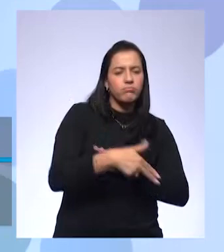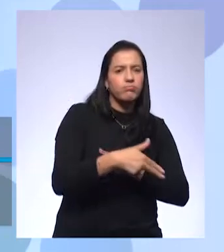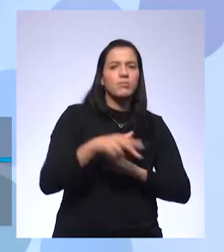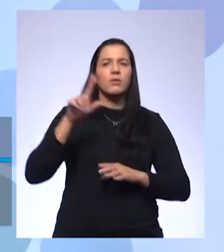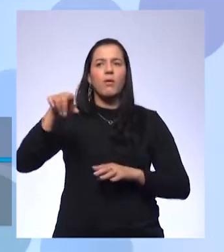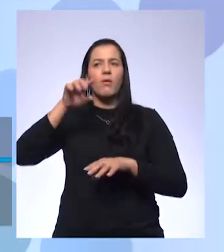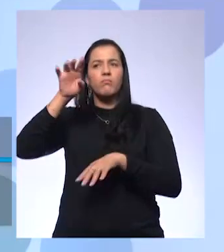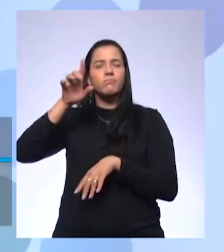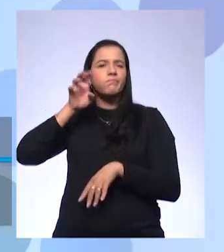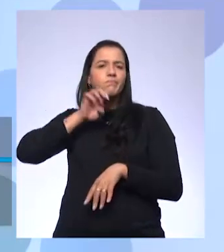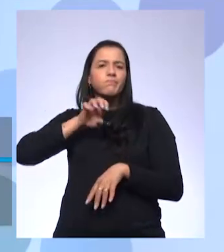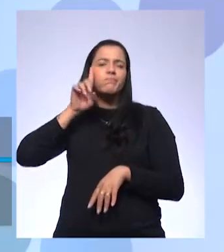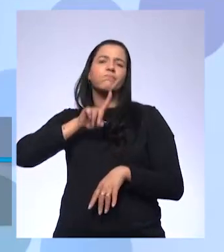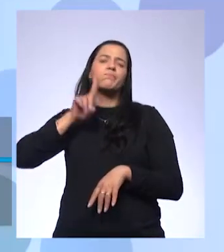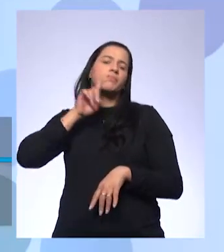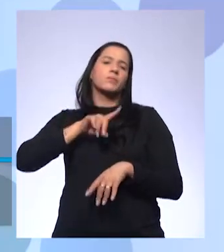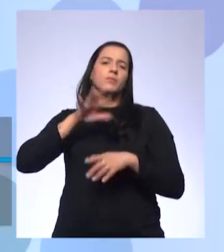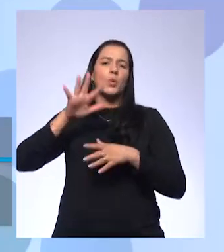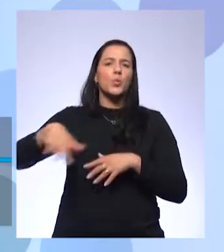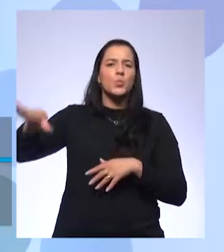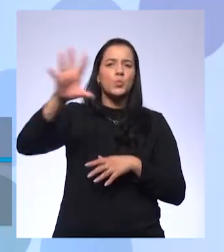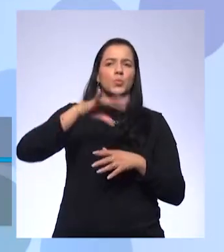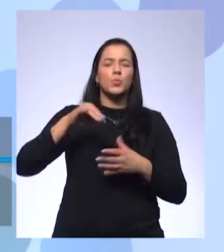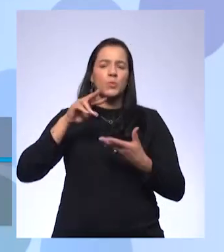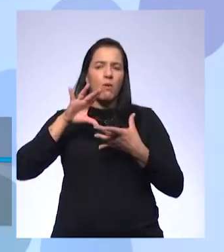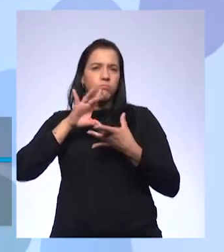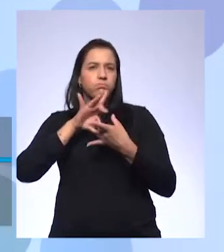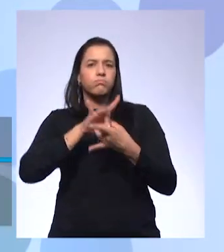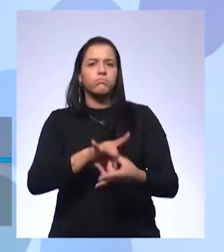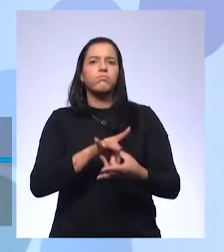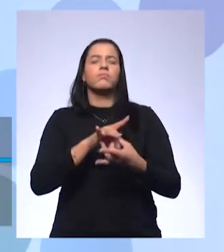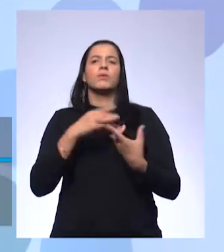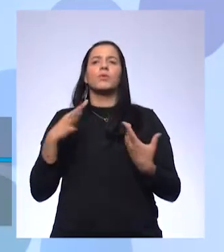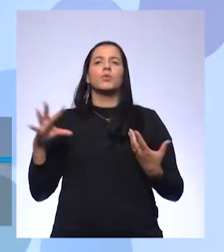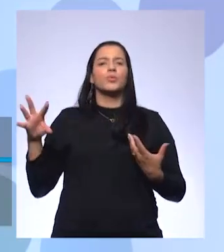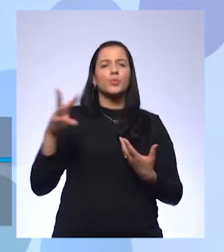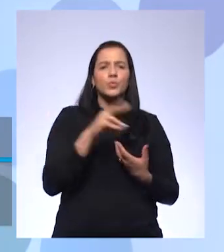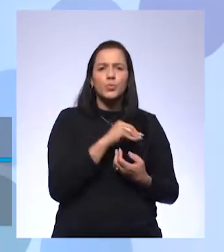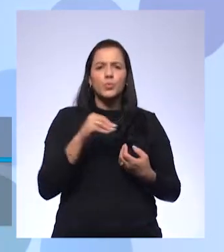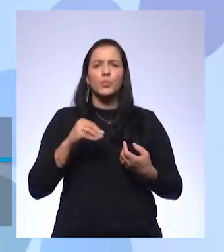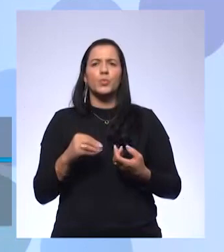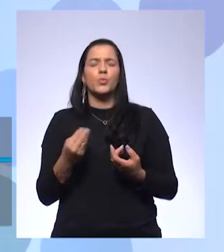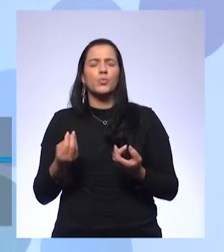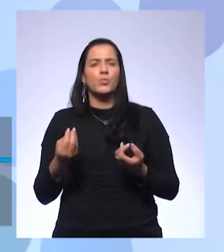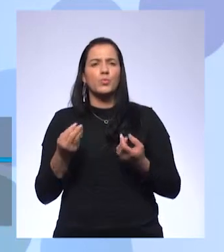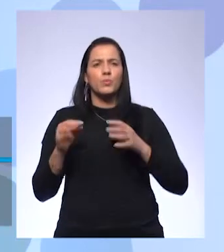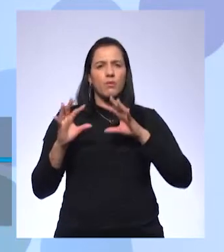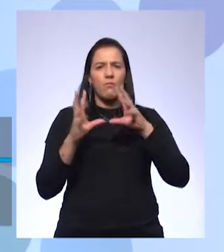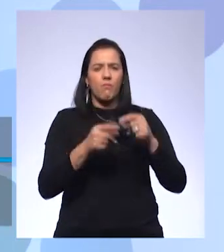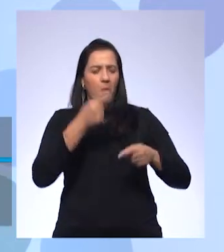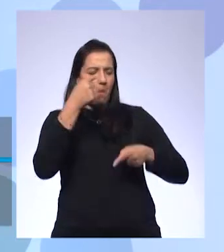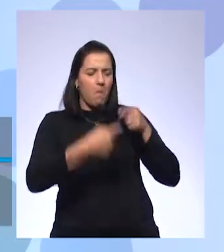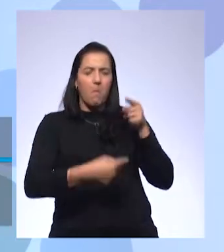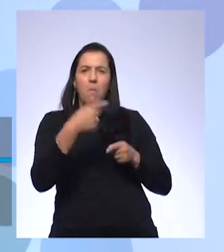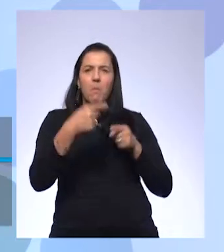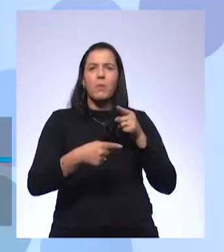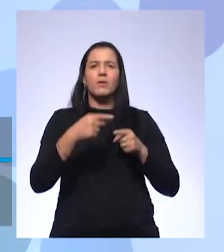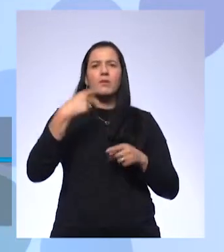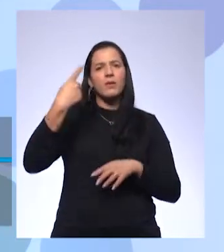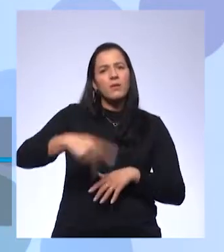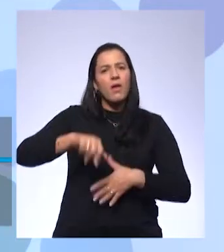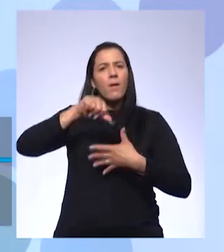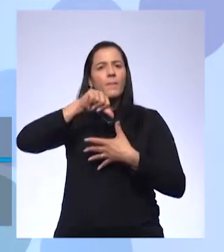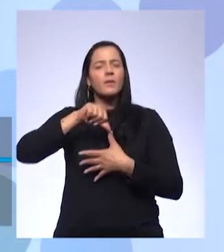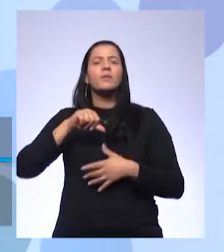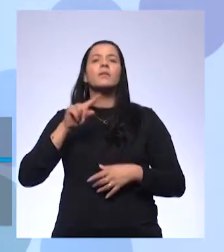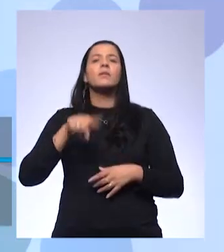norte-americana, esse alinhamento, né, dos regimes políticos na América Latina